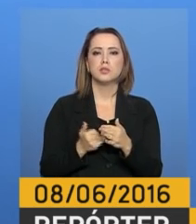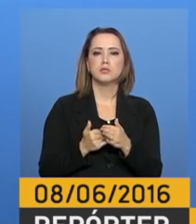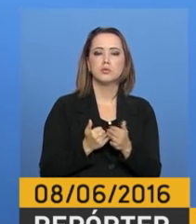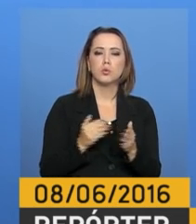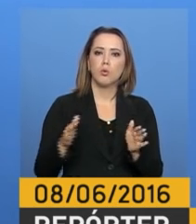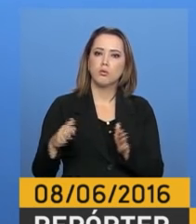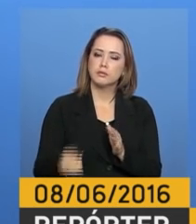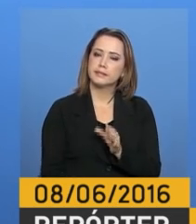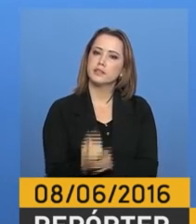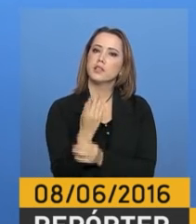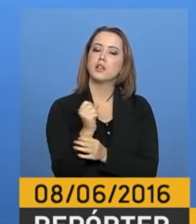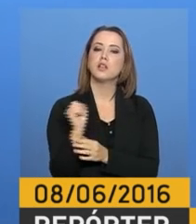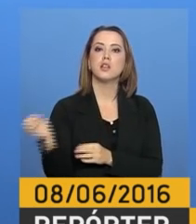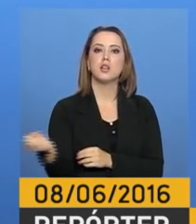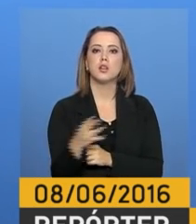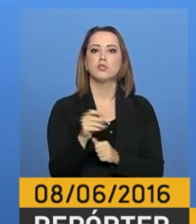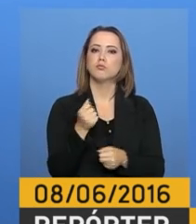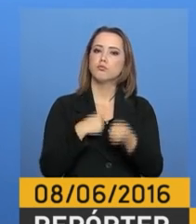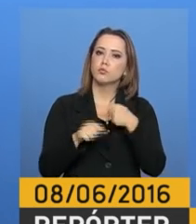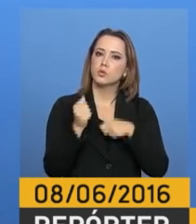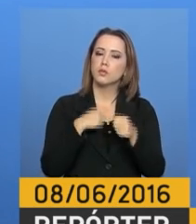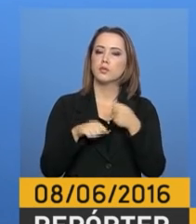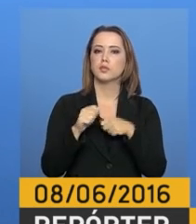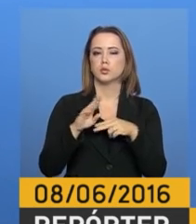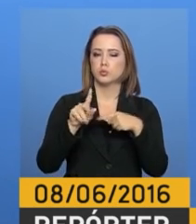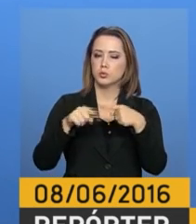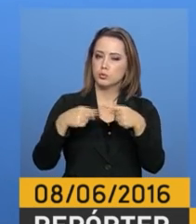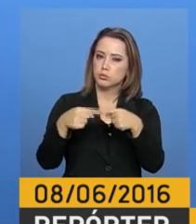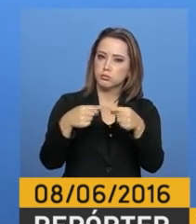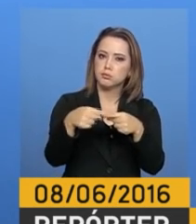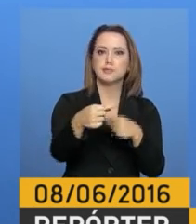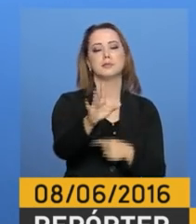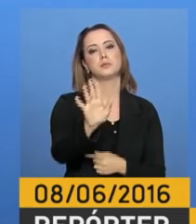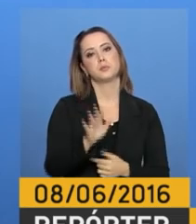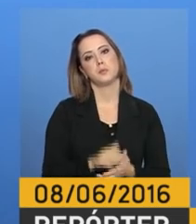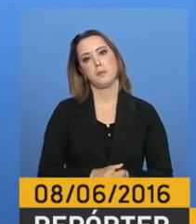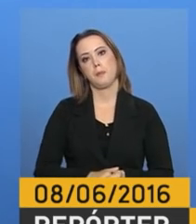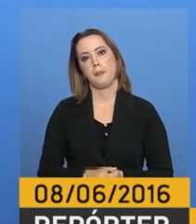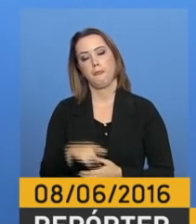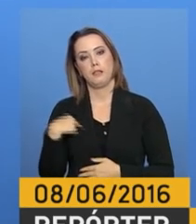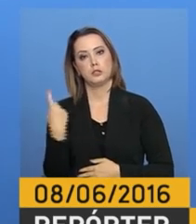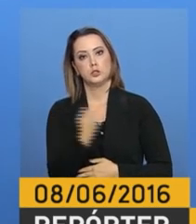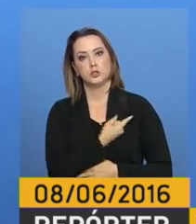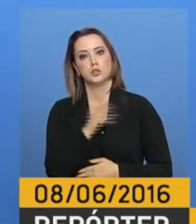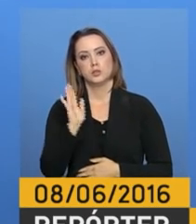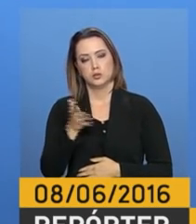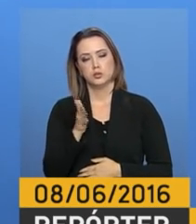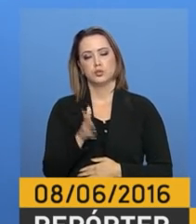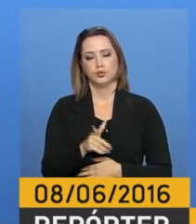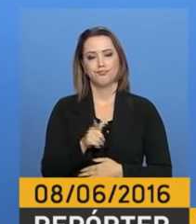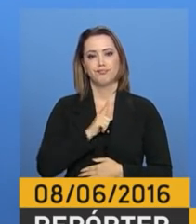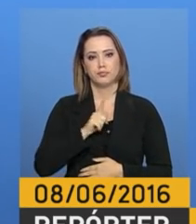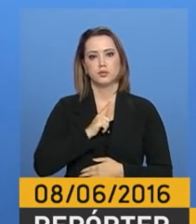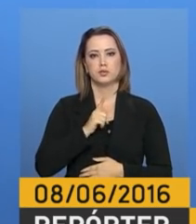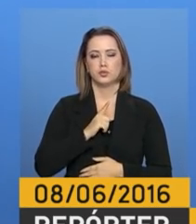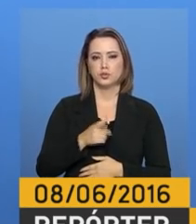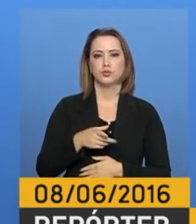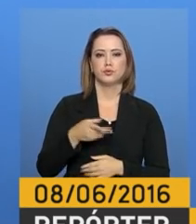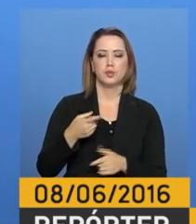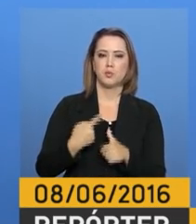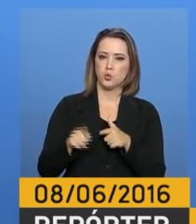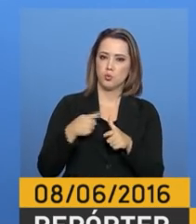sustentável no Brasil para as próximas décadas nós tivemos nos últimos anos uma série de erros de